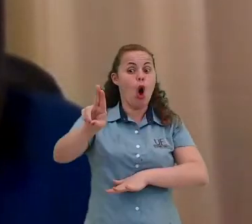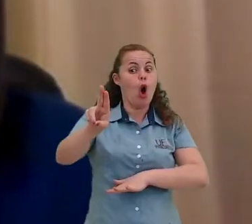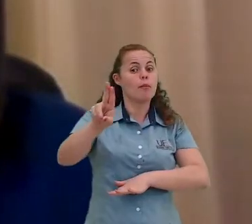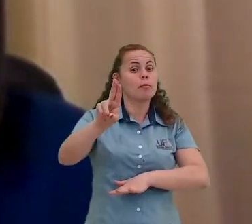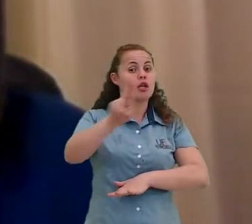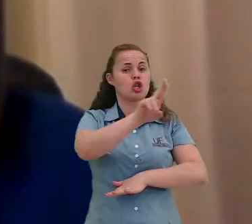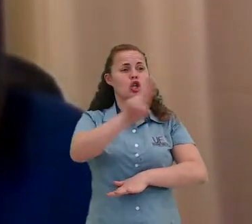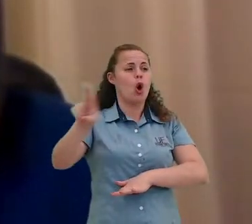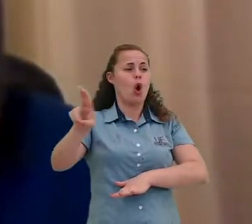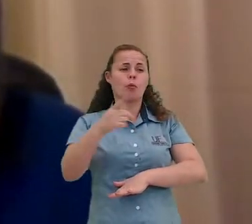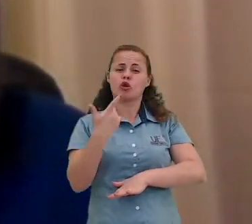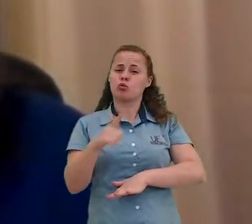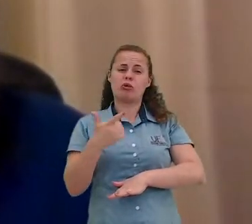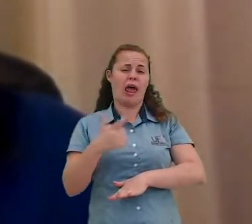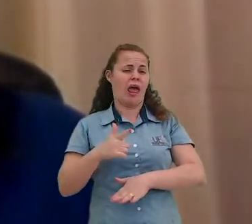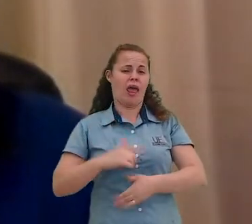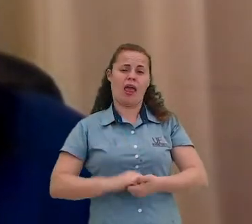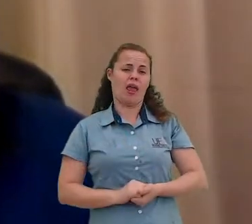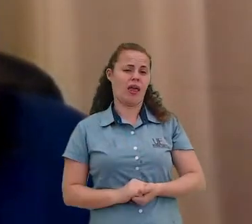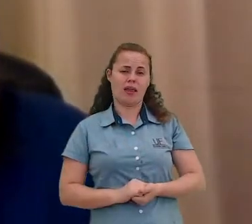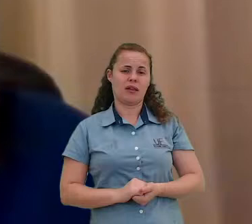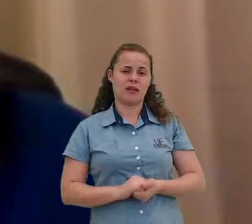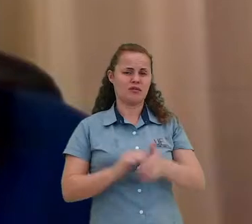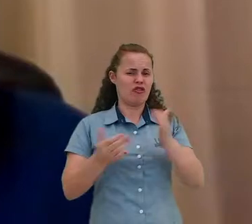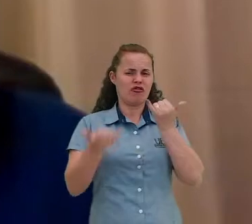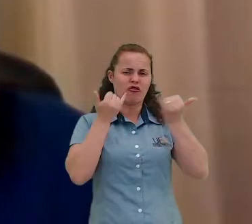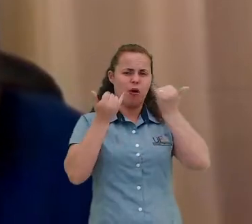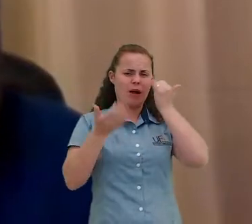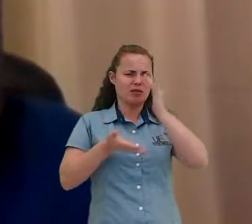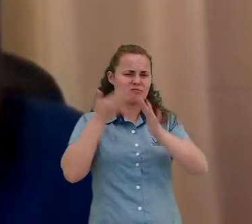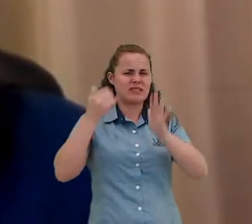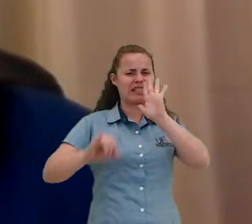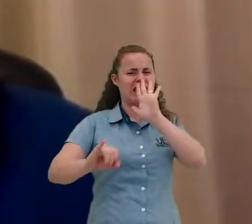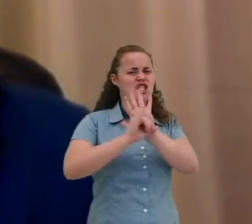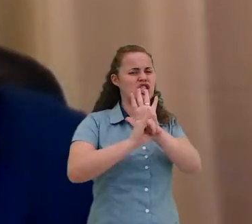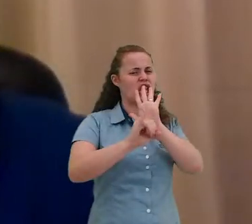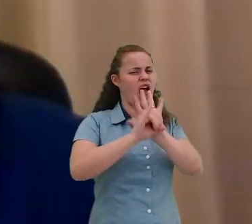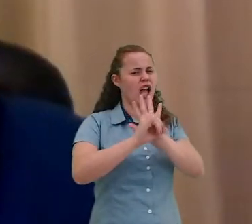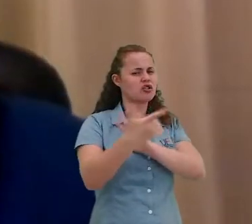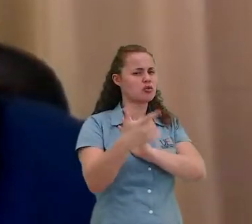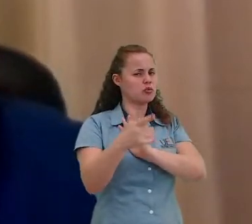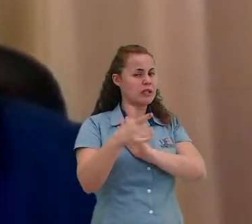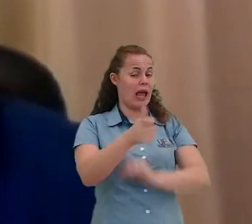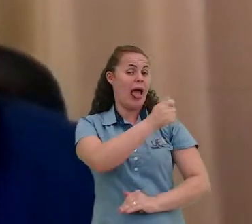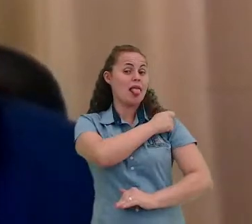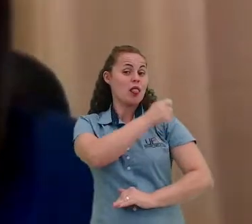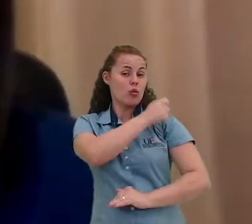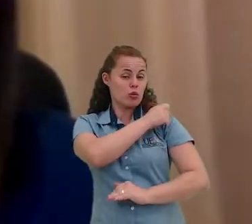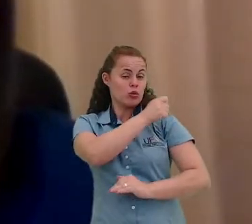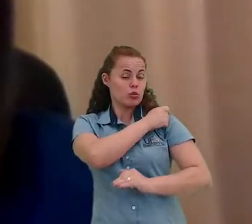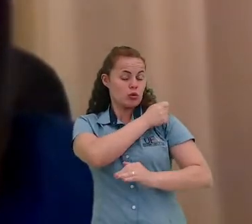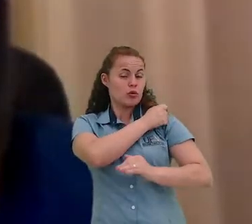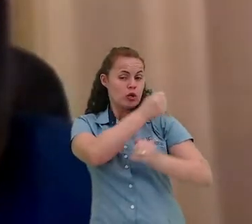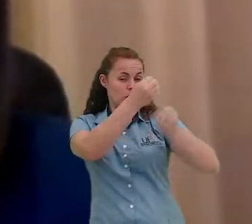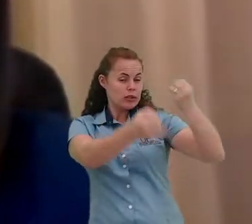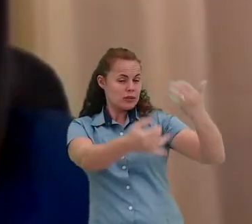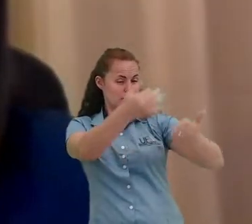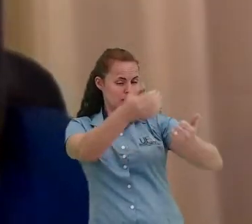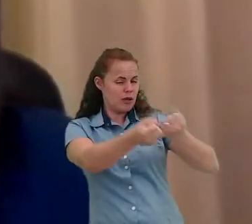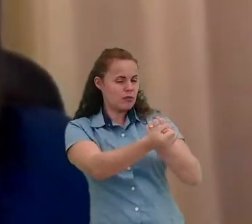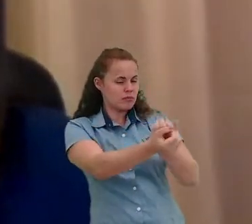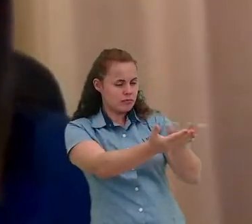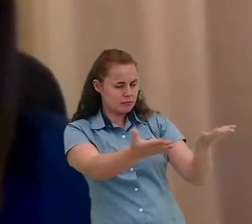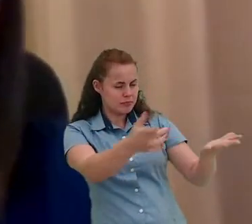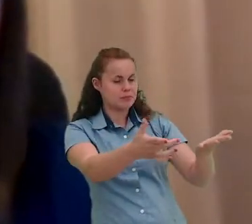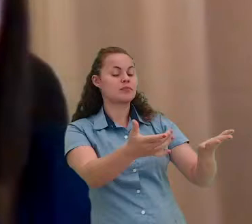pessoais normalmente são retiradas e tudo mais. Mas eu também sempre digo para os meus alunos que, uma vez que os seus dados